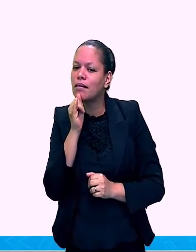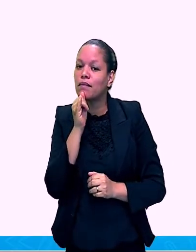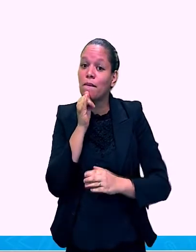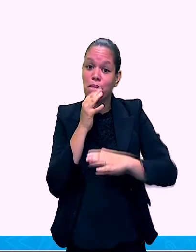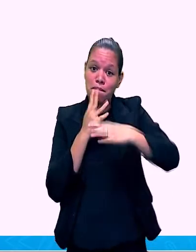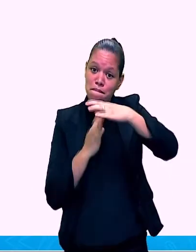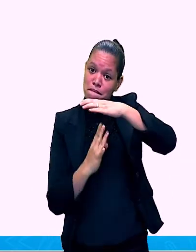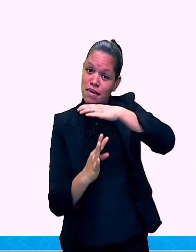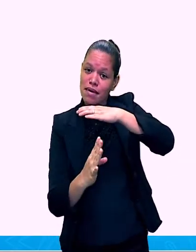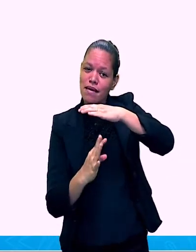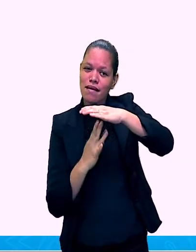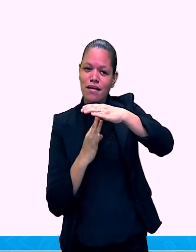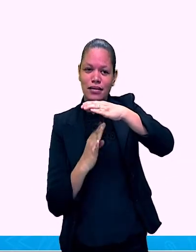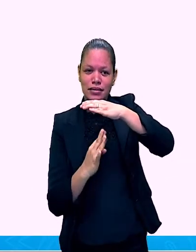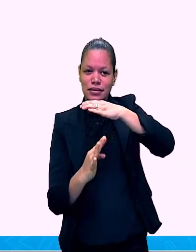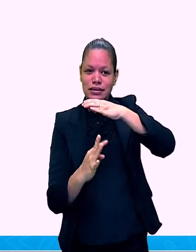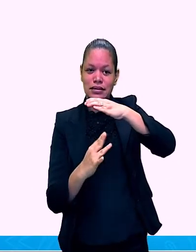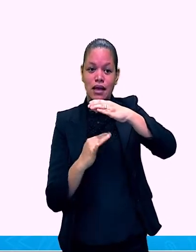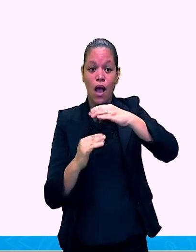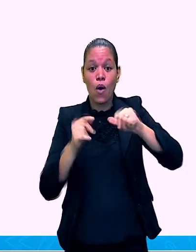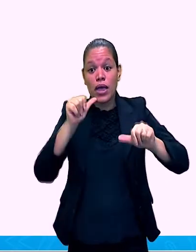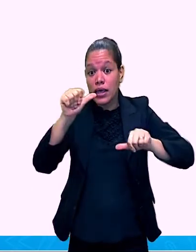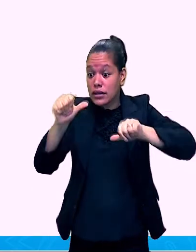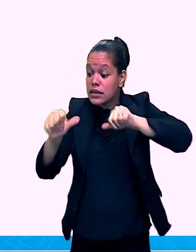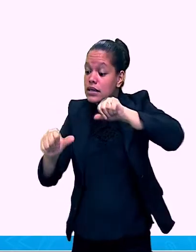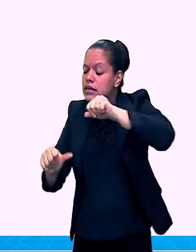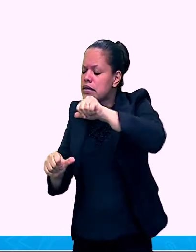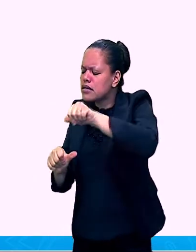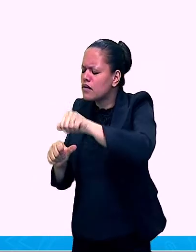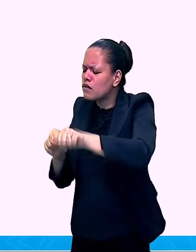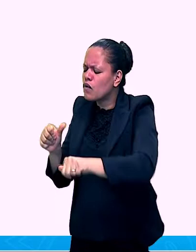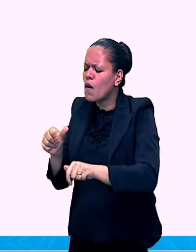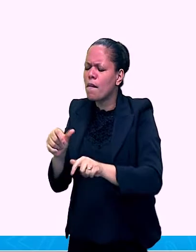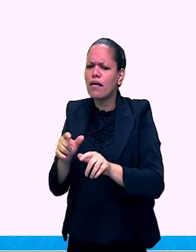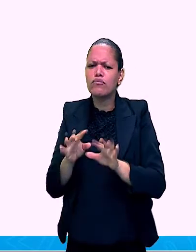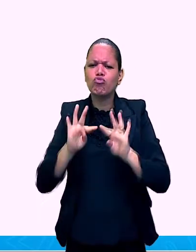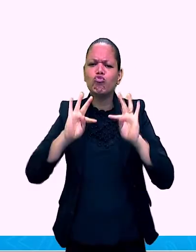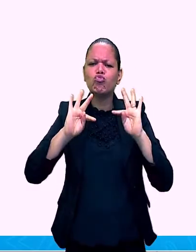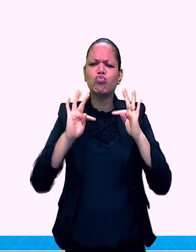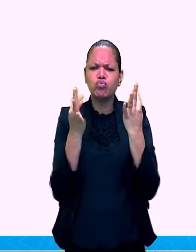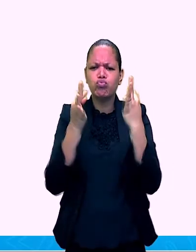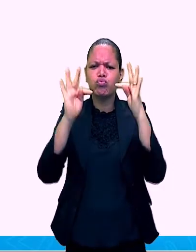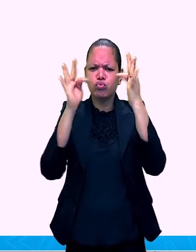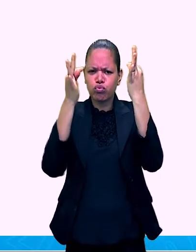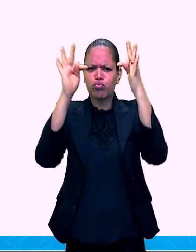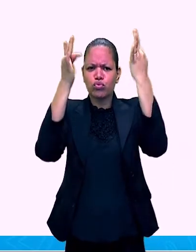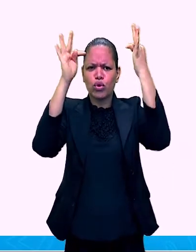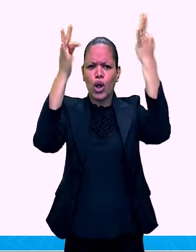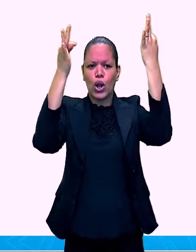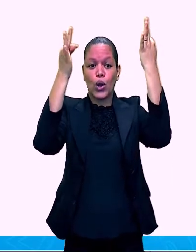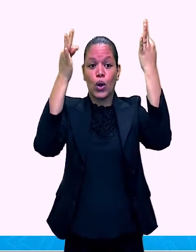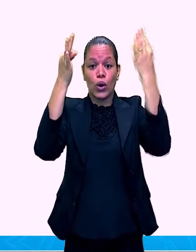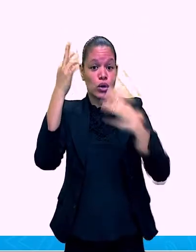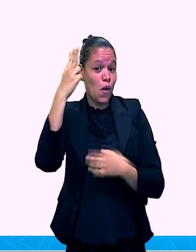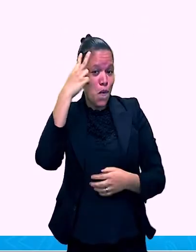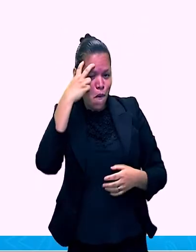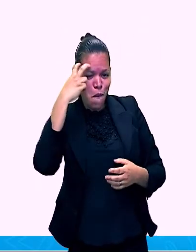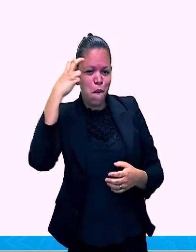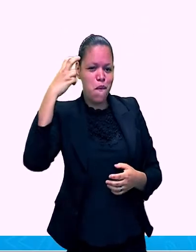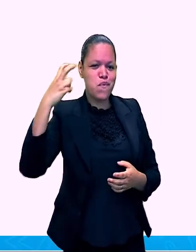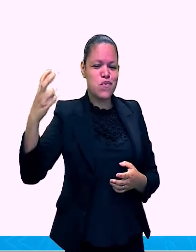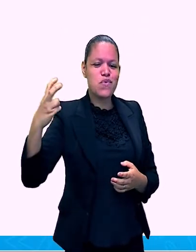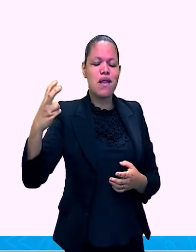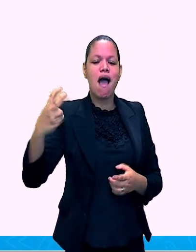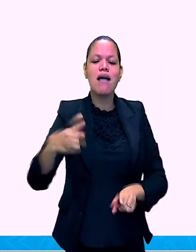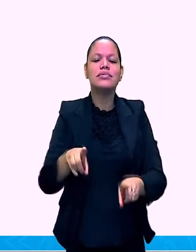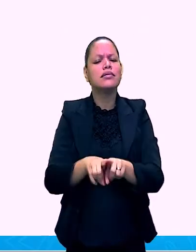de poder. Ao mesmo tempo que ele tem que arrumar um novo espaço, ele vai ter que aprender também ali a cultura daquele lugar